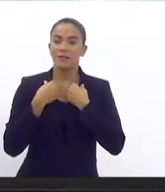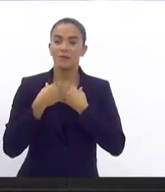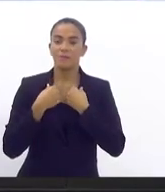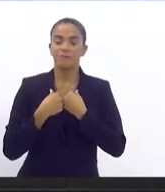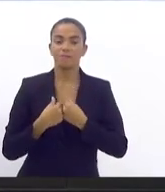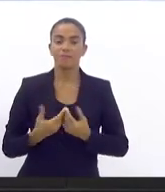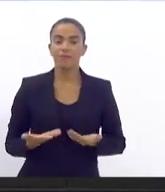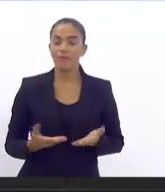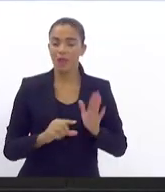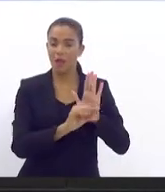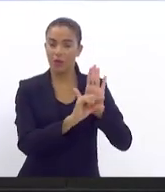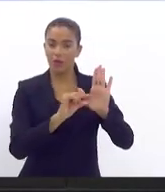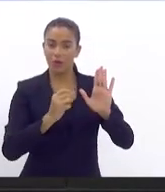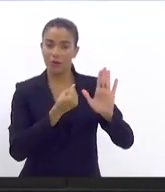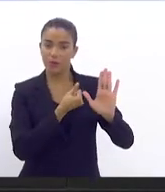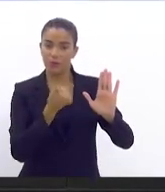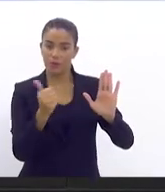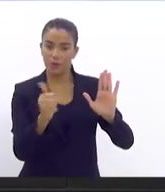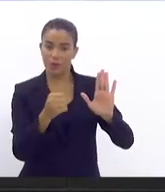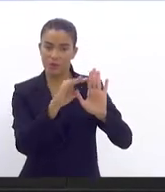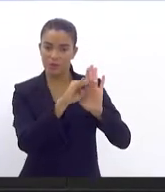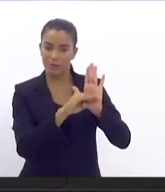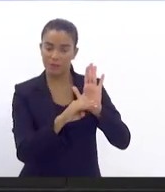Passo ao item 11 da pauta.